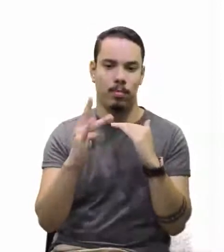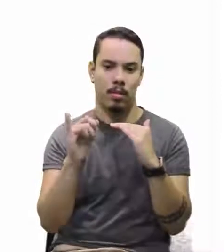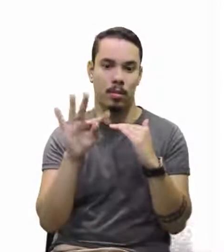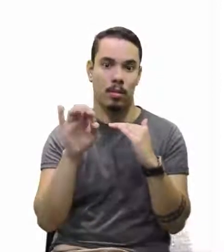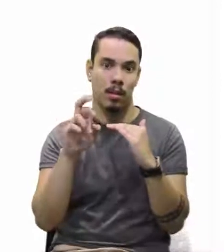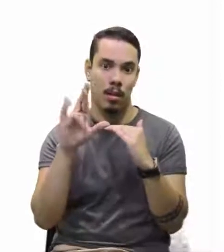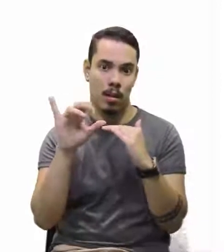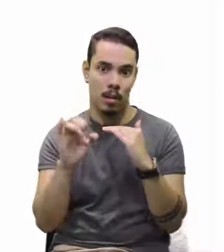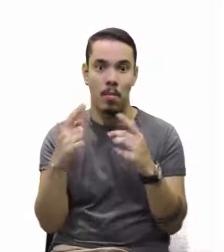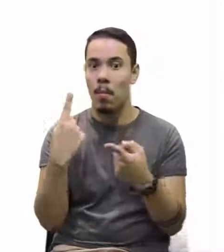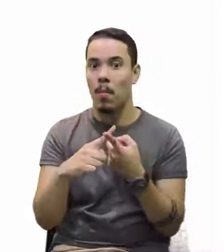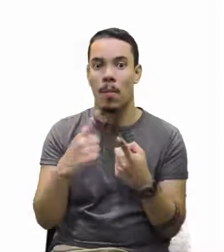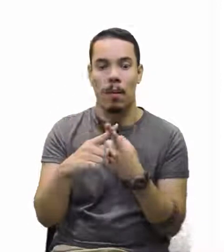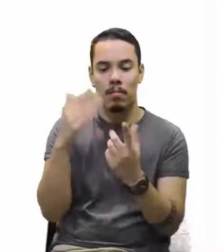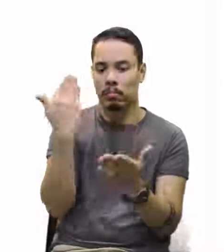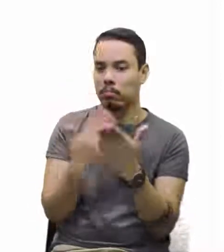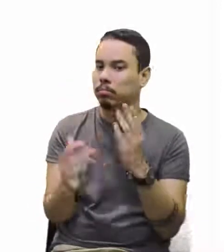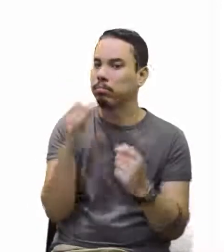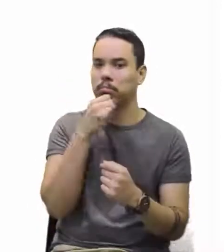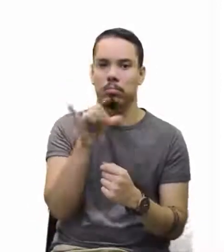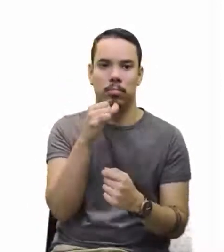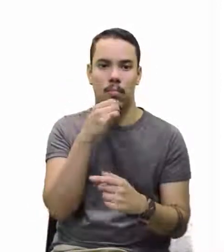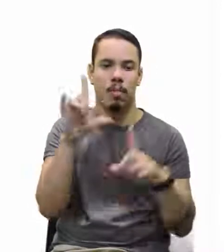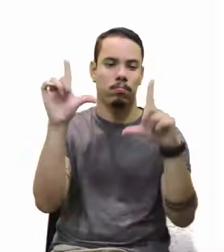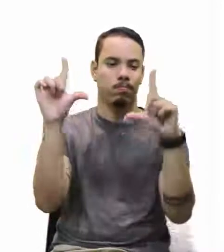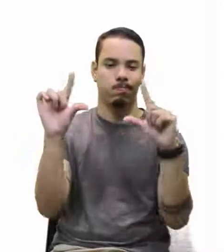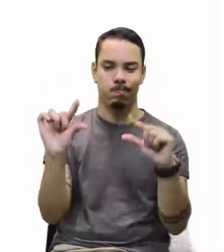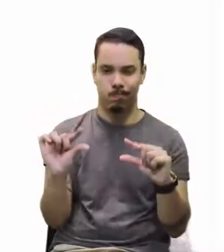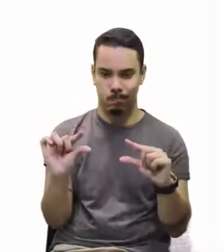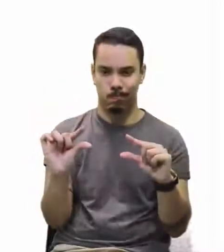Baixa perda, né, de energia aí. Então, nós temos, ó,